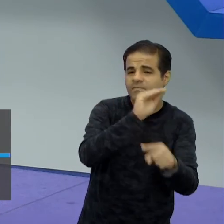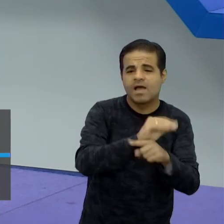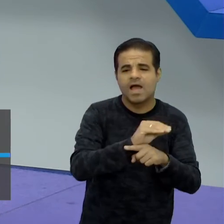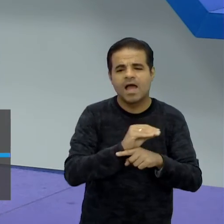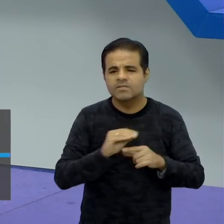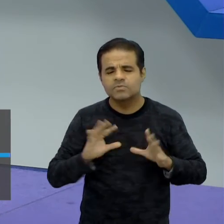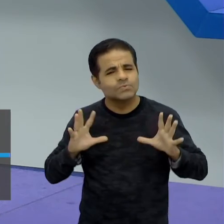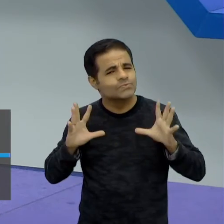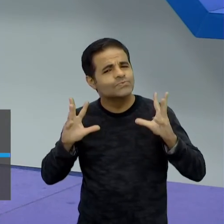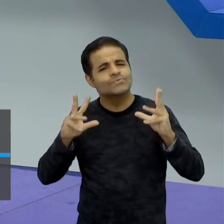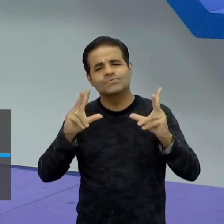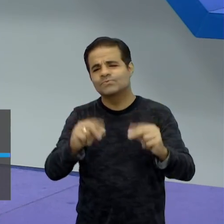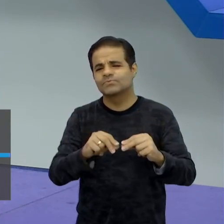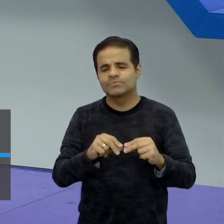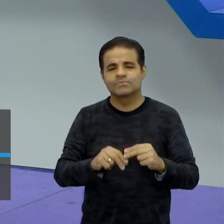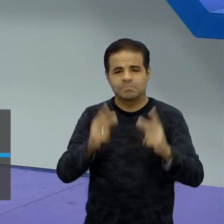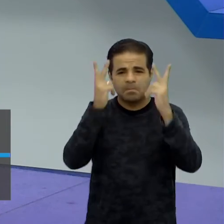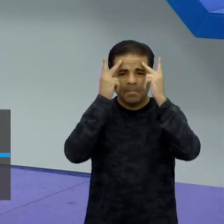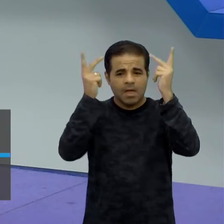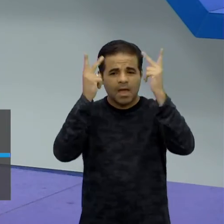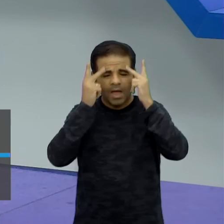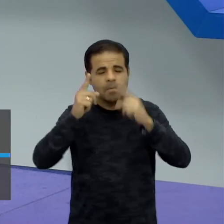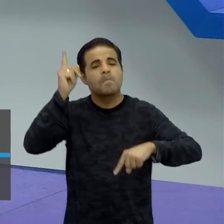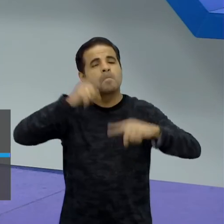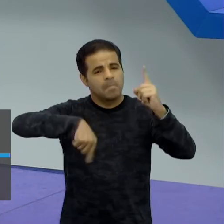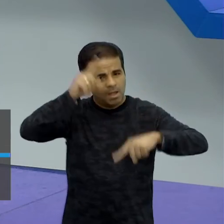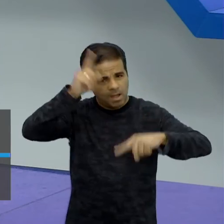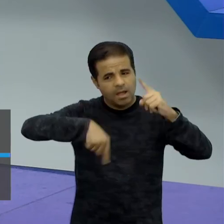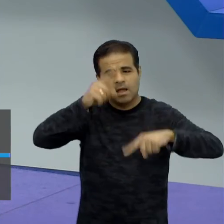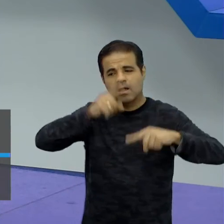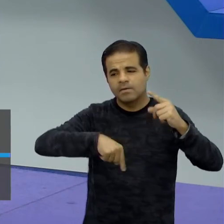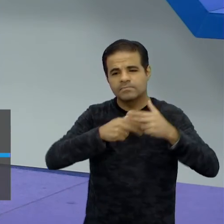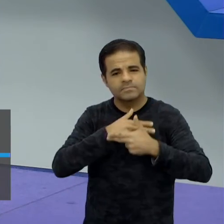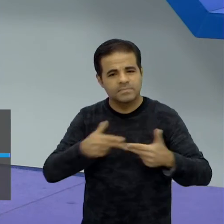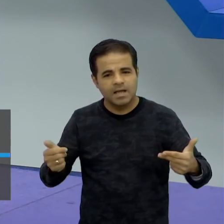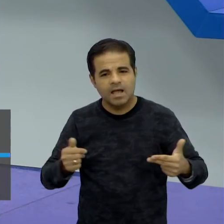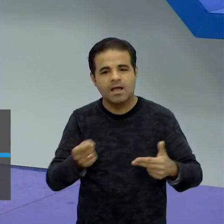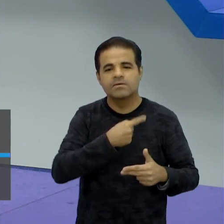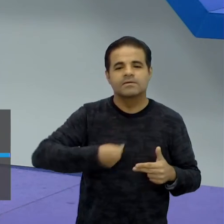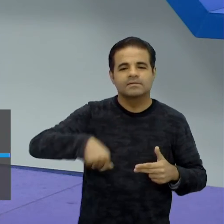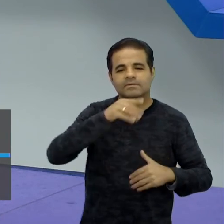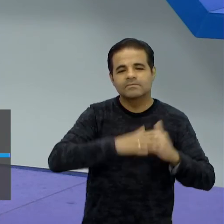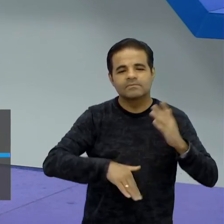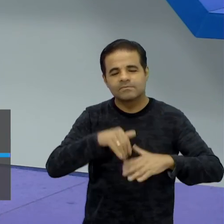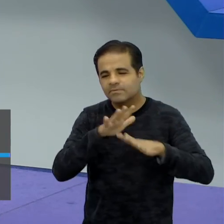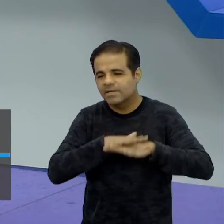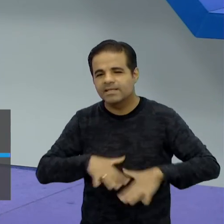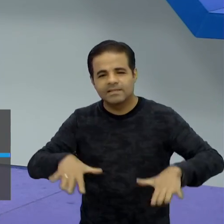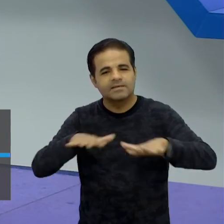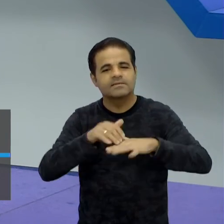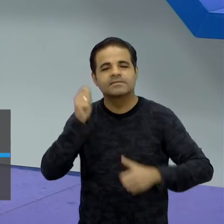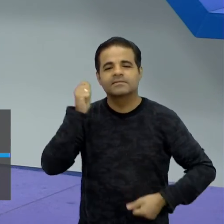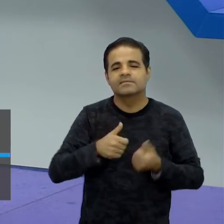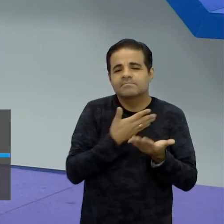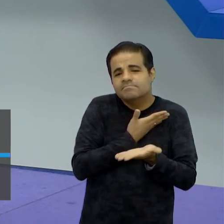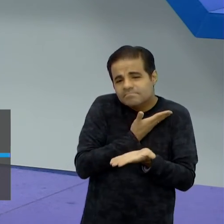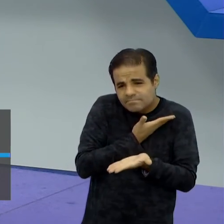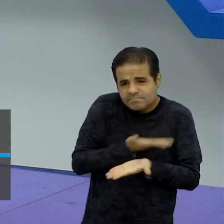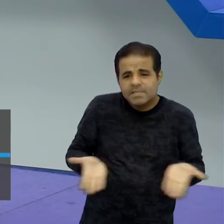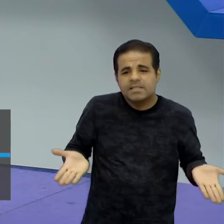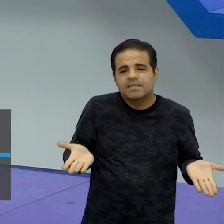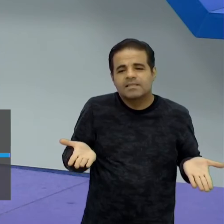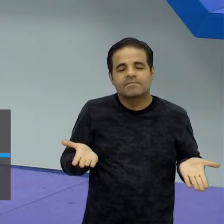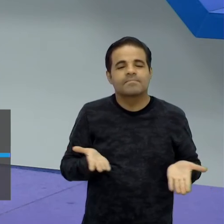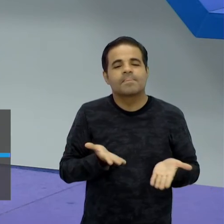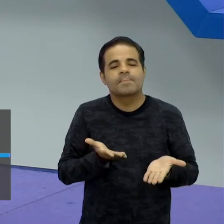desses patrimônios naturais, materiais e imateriais, a gente está fadado aí a perder não só um